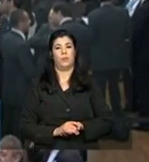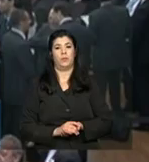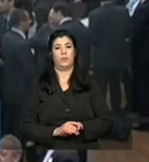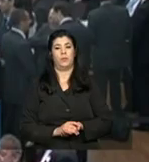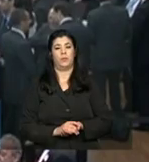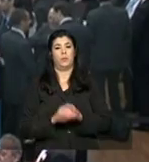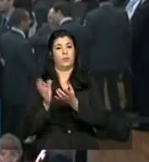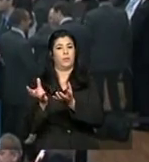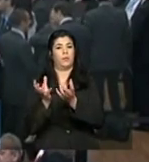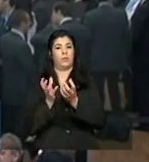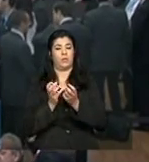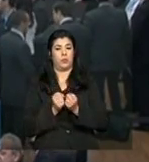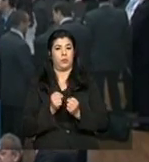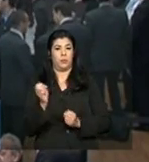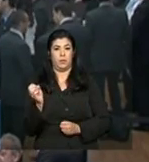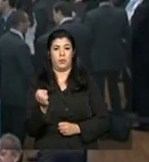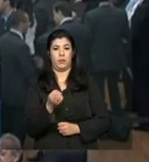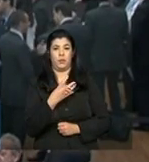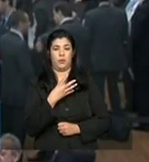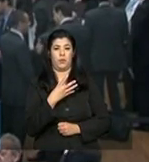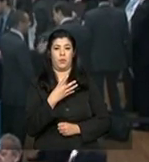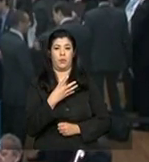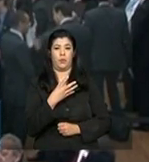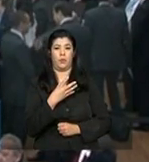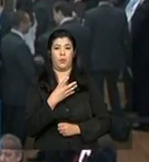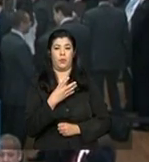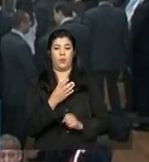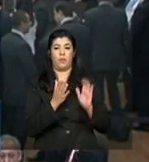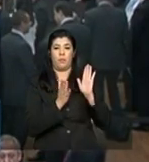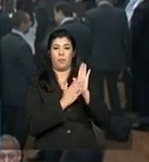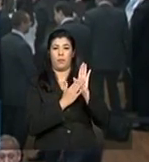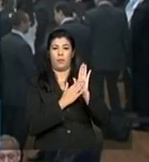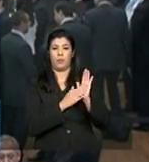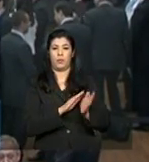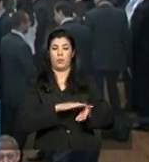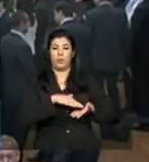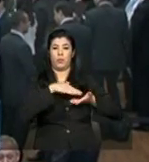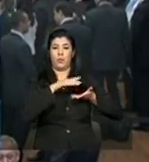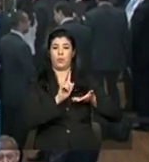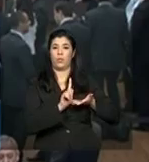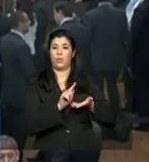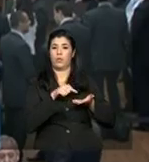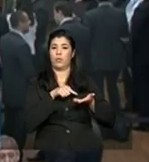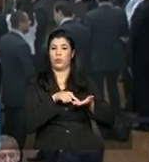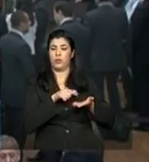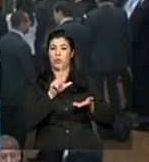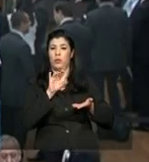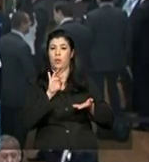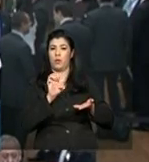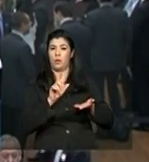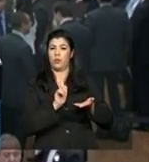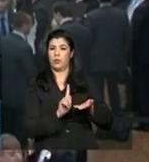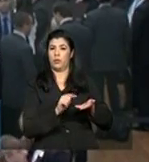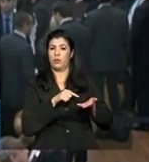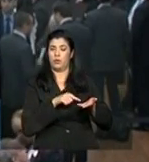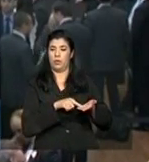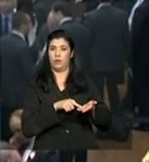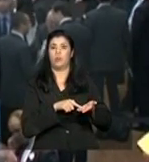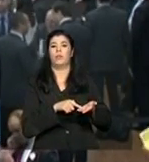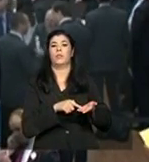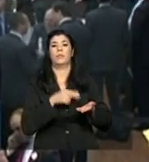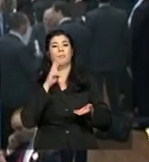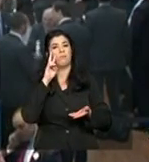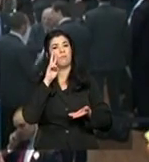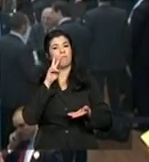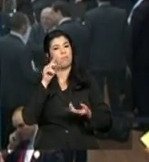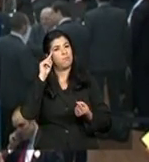o recebimento das propostas para o lote G, que prevê a construção de linhas de transmissão no